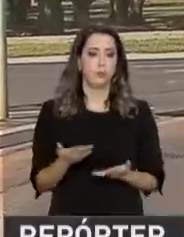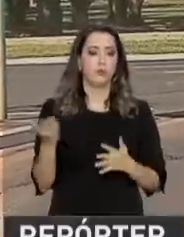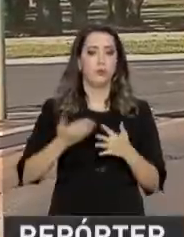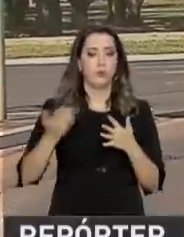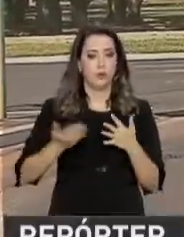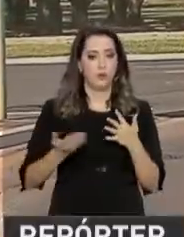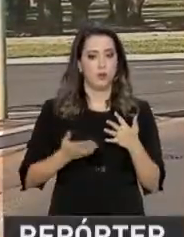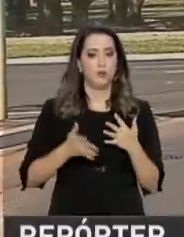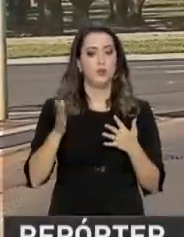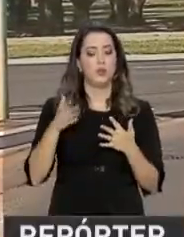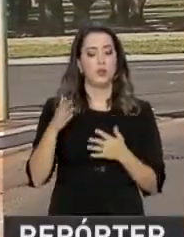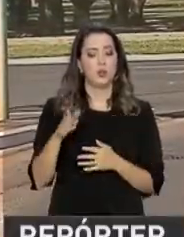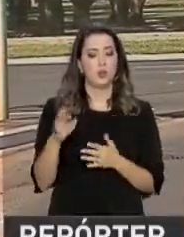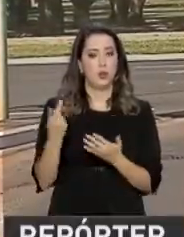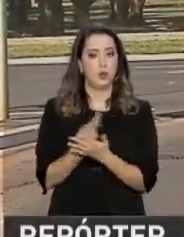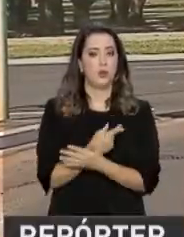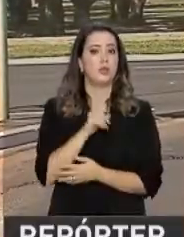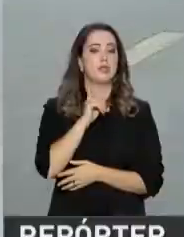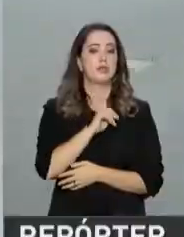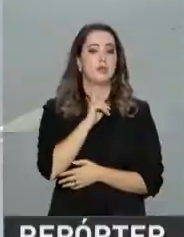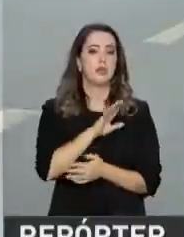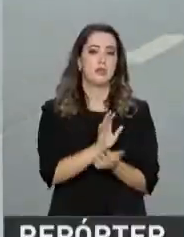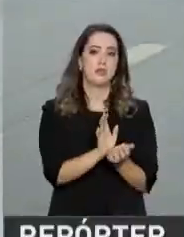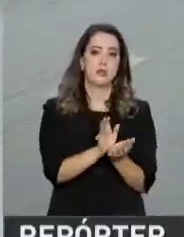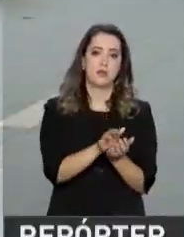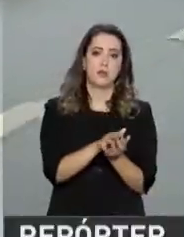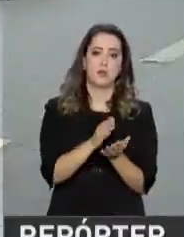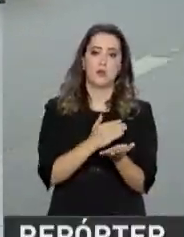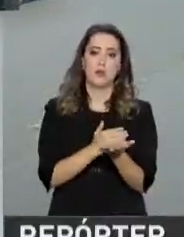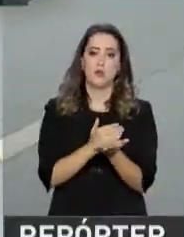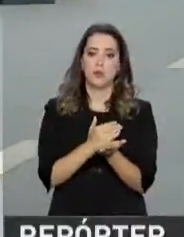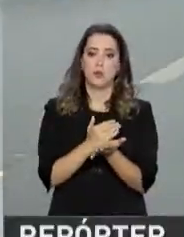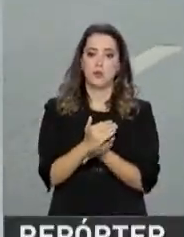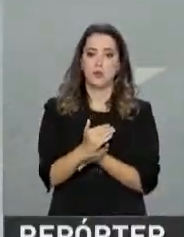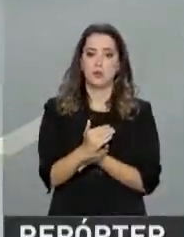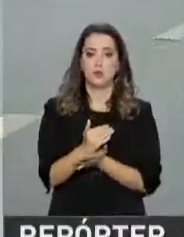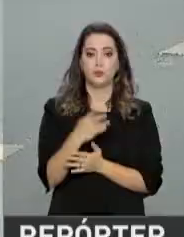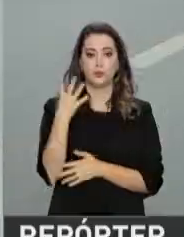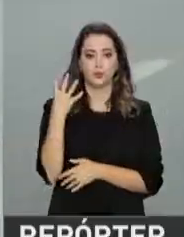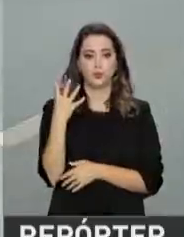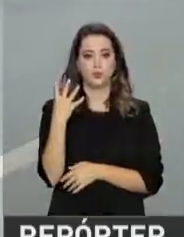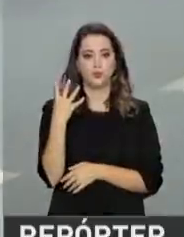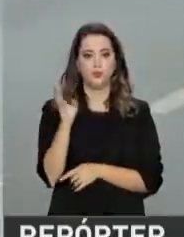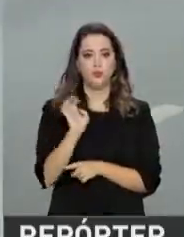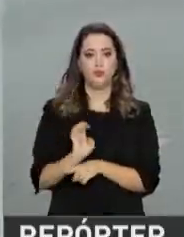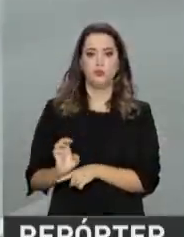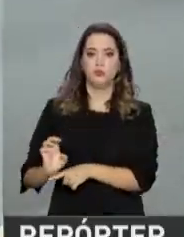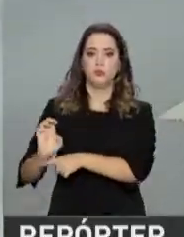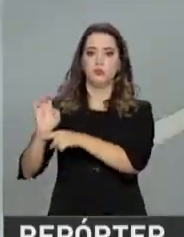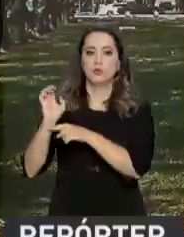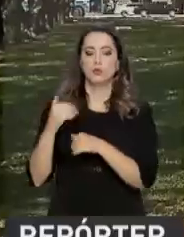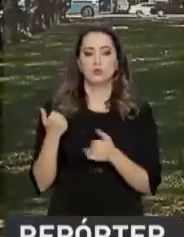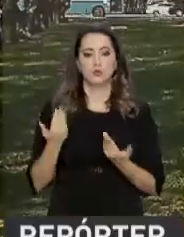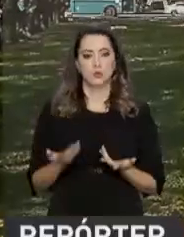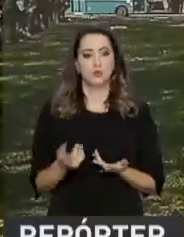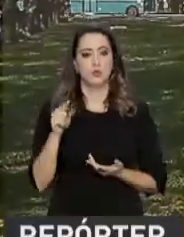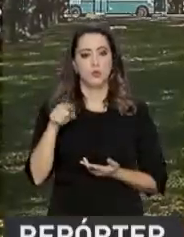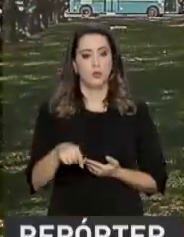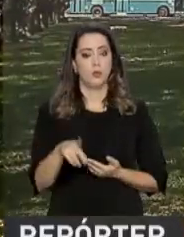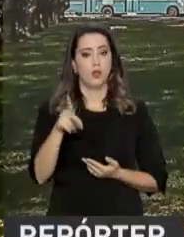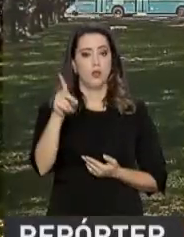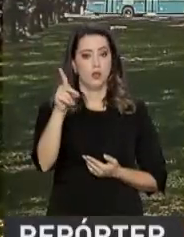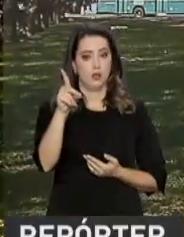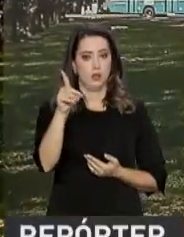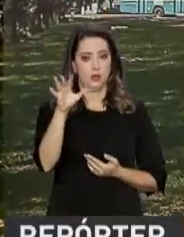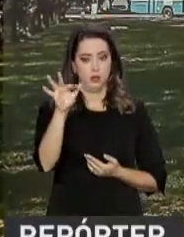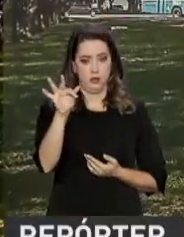parcelamento já foi adotado em Minas Gerais e Pernambuco e está em fase de implantação em mais 4 unidades da federação. No Distrito